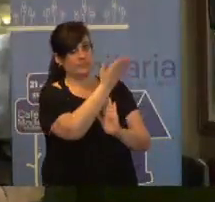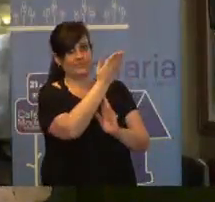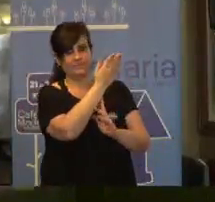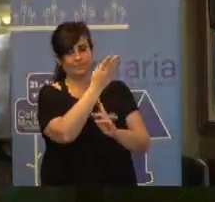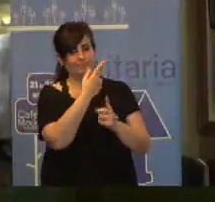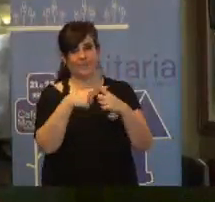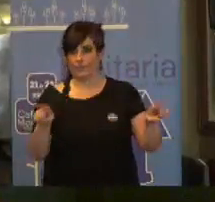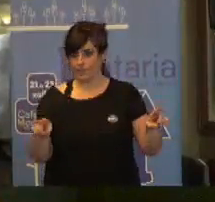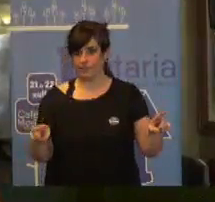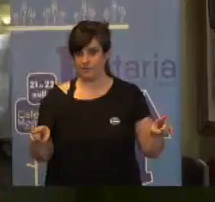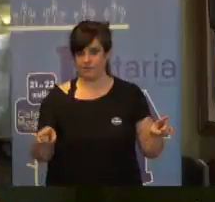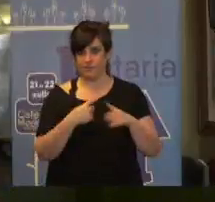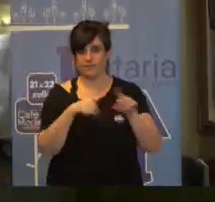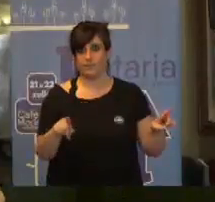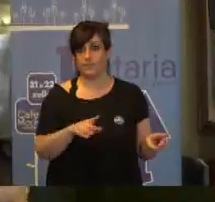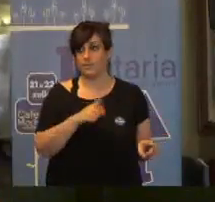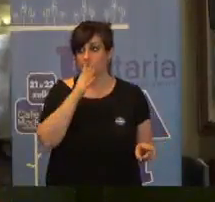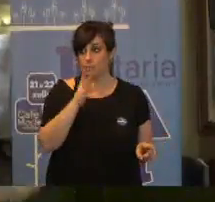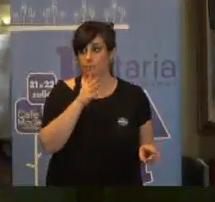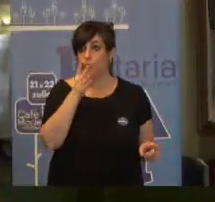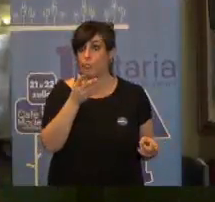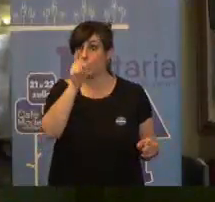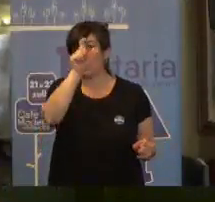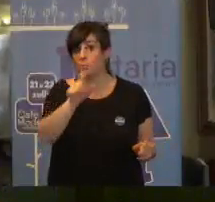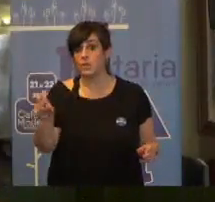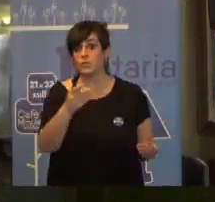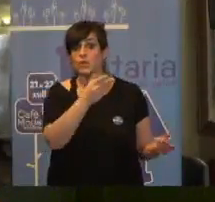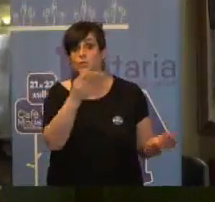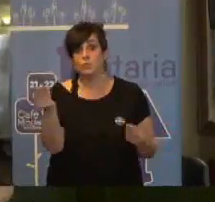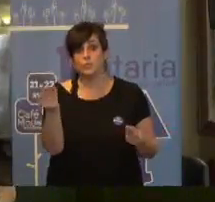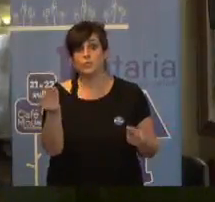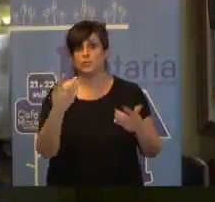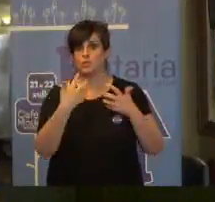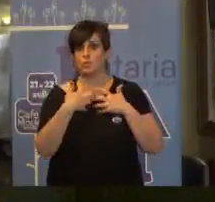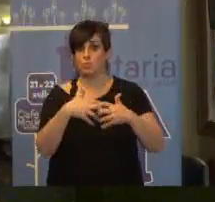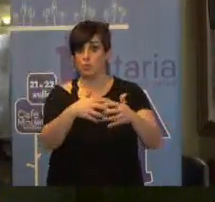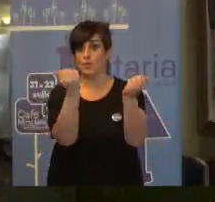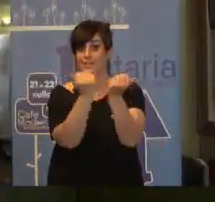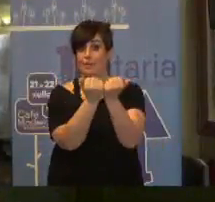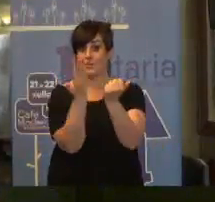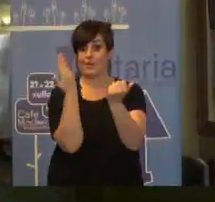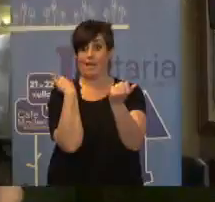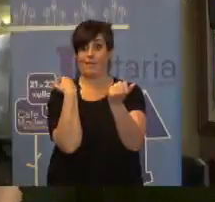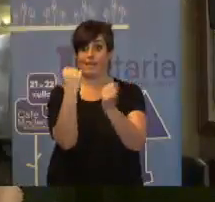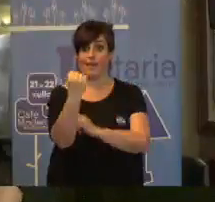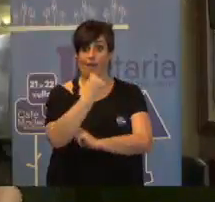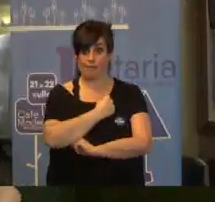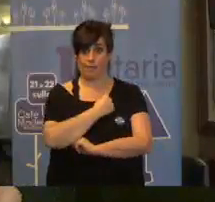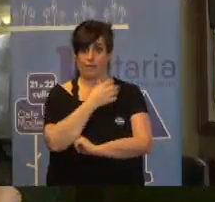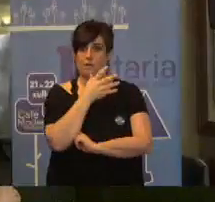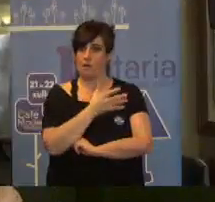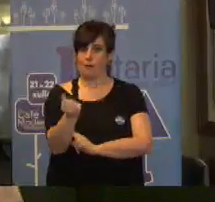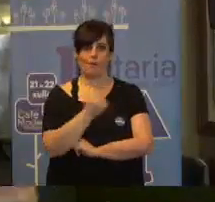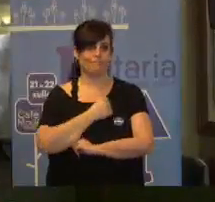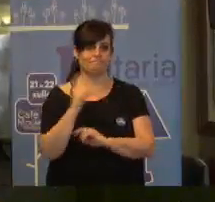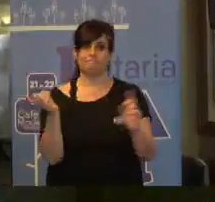madurez, pero tampouco vai ser o mismo porque moitos dos asentes políticos ou motores auxiliares que daquela nos apoyaron, seguramente agora non nos